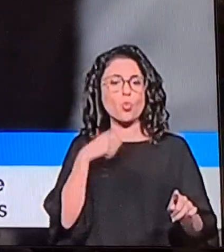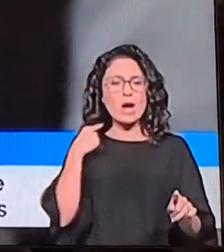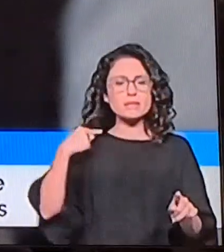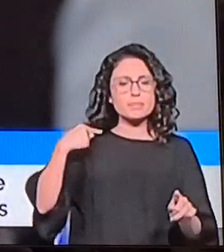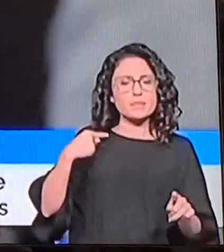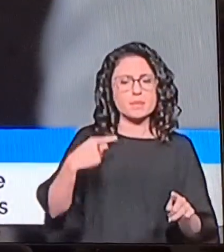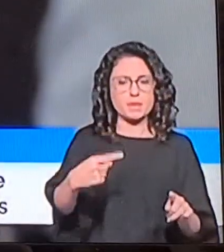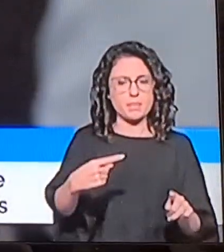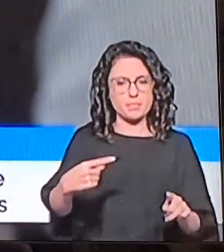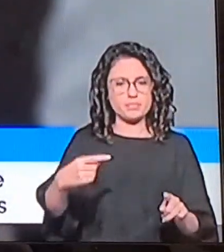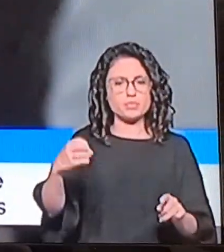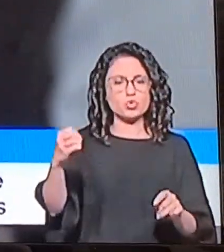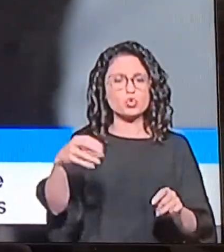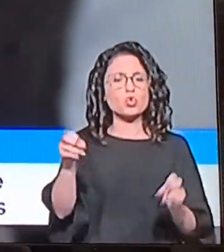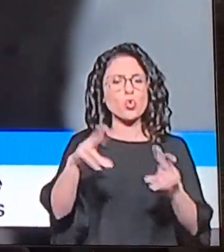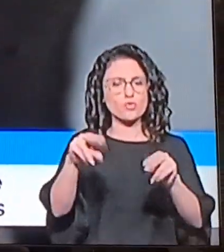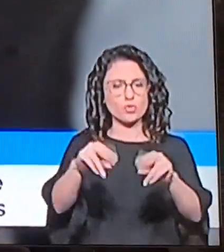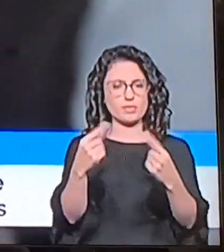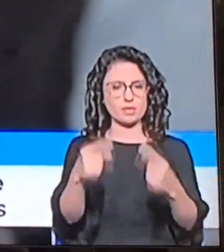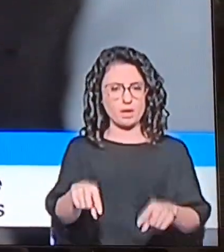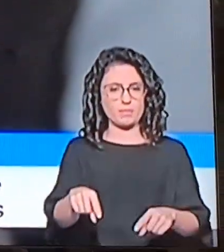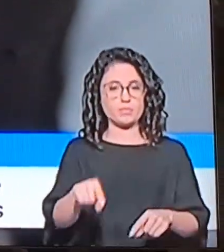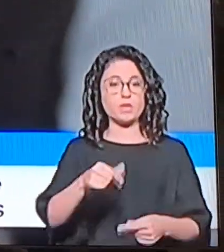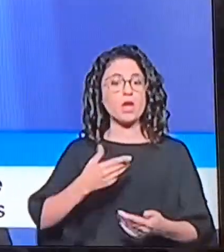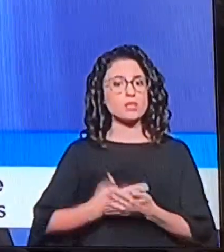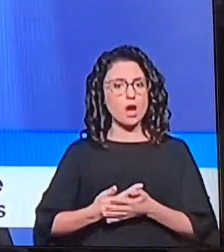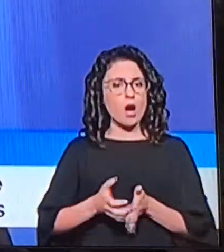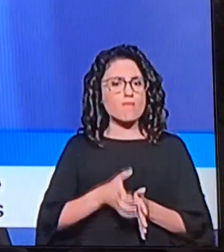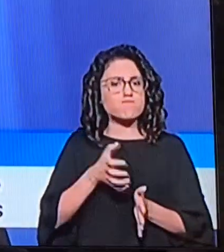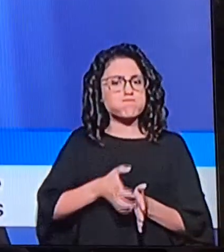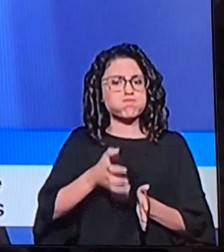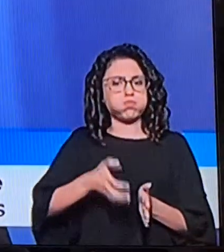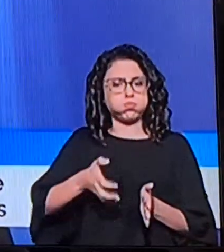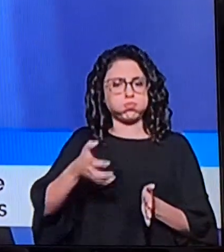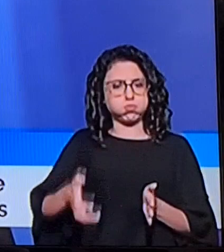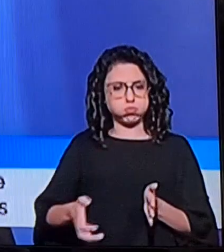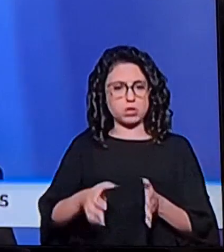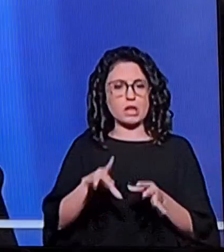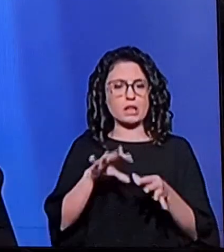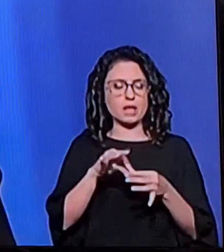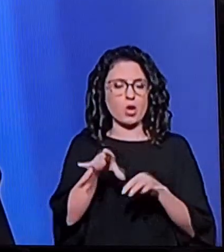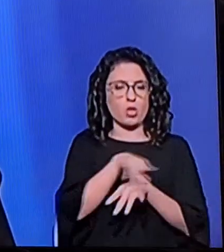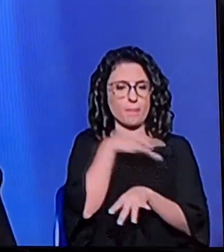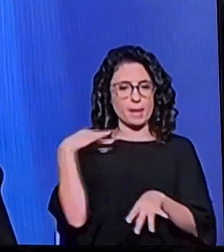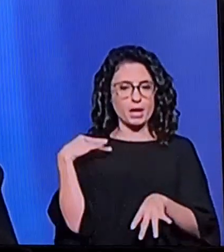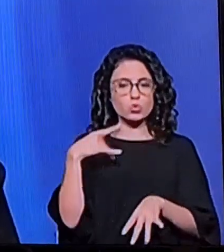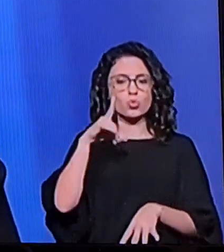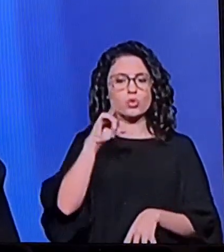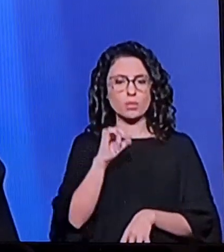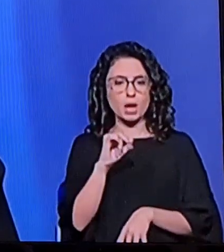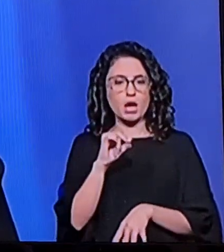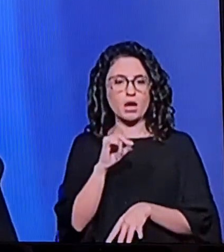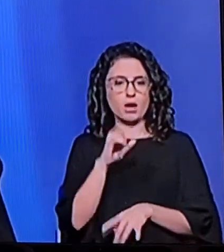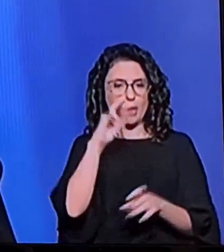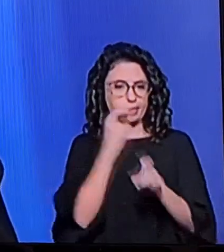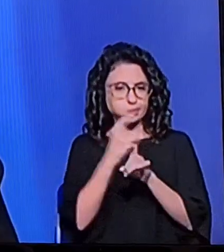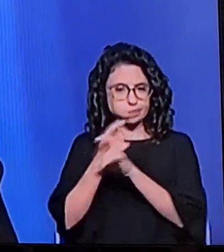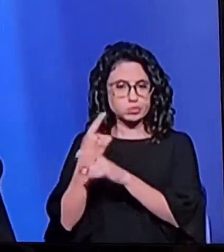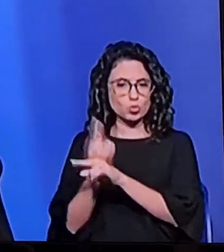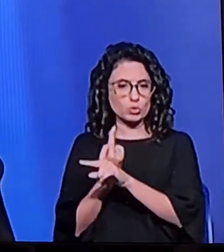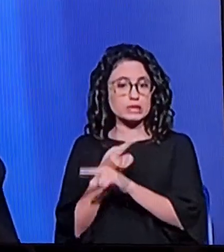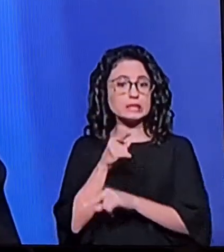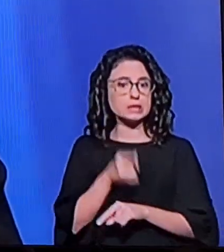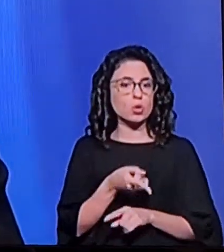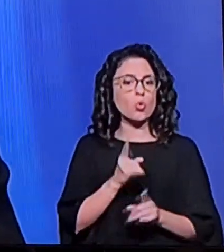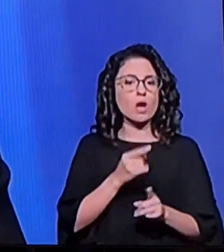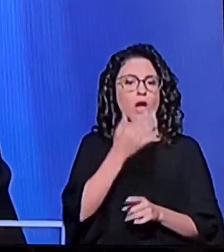diariamente no mercado. Isto traz uma enorme complexidade, quer do ponto de vista médico, quer do ponto de vista forense, que é uma espécie